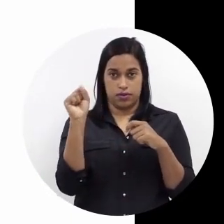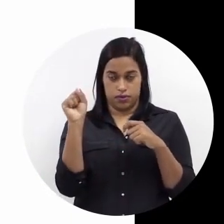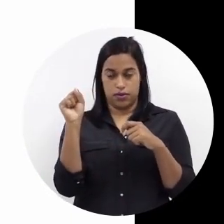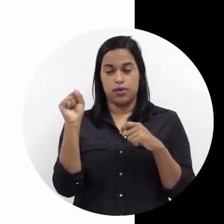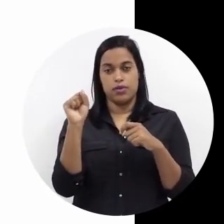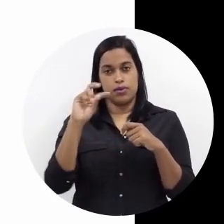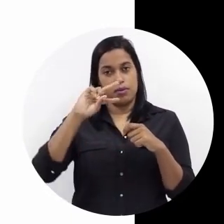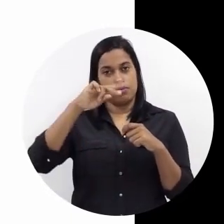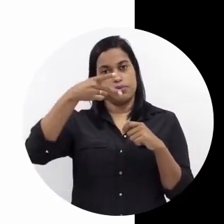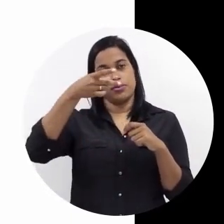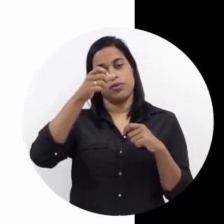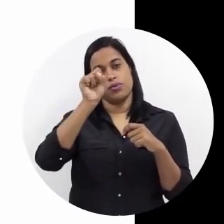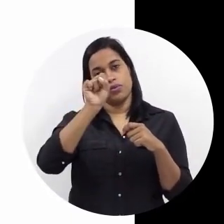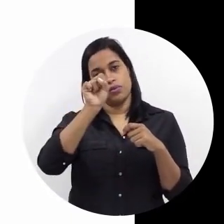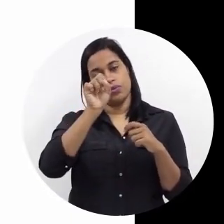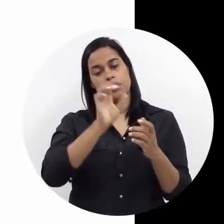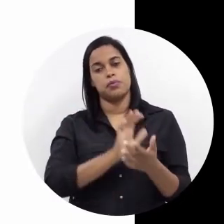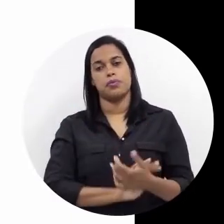elevado a 8.